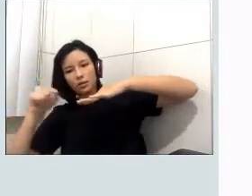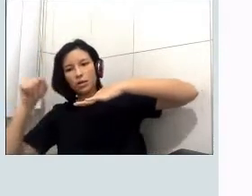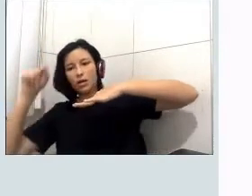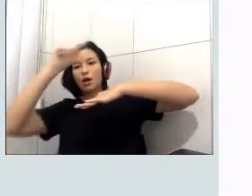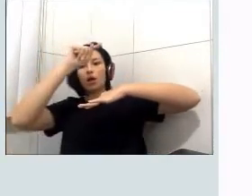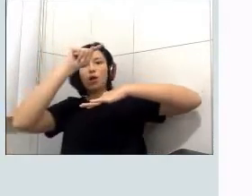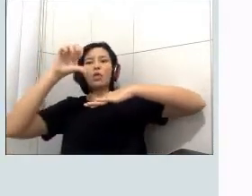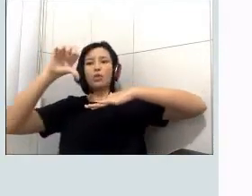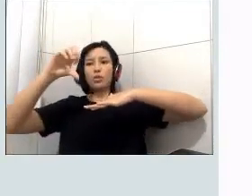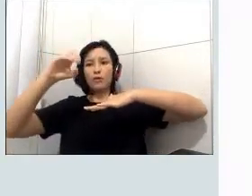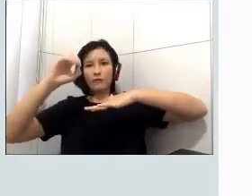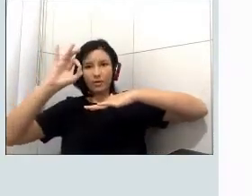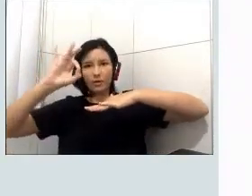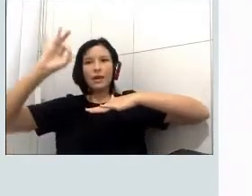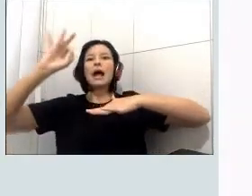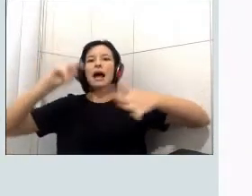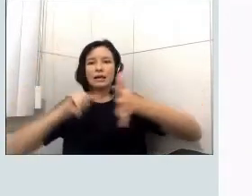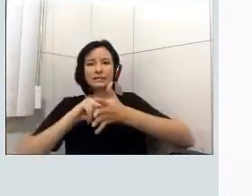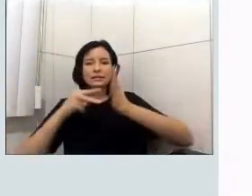certo?